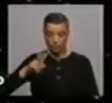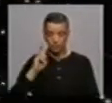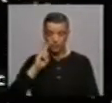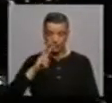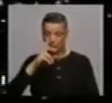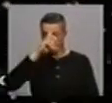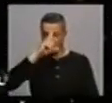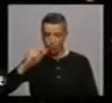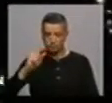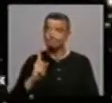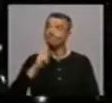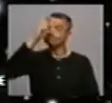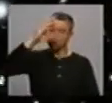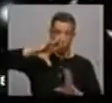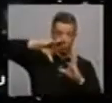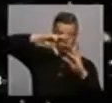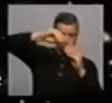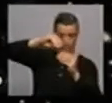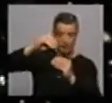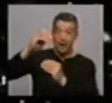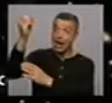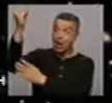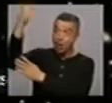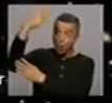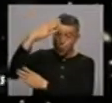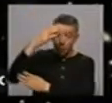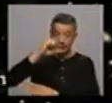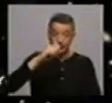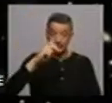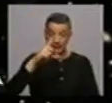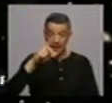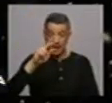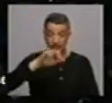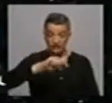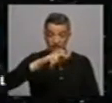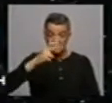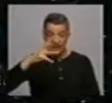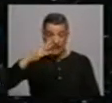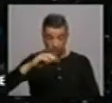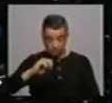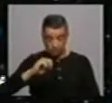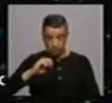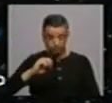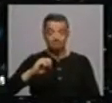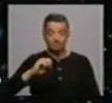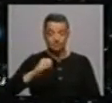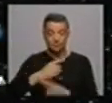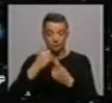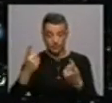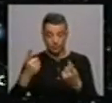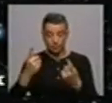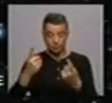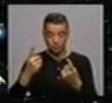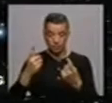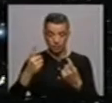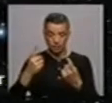para o universo, a própria luz desse universo, das galáxias desse universo, é esticado, digamos assim, devido à expansão do universo.